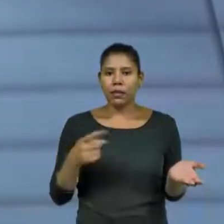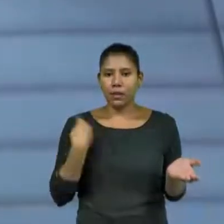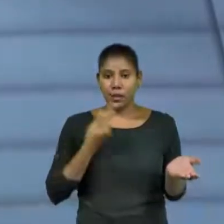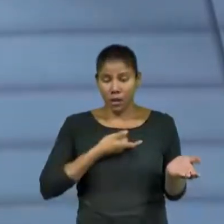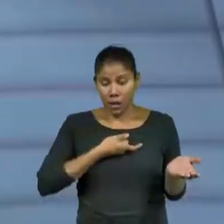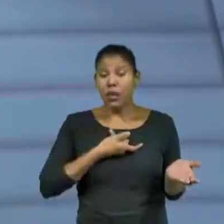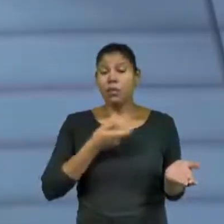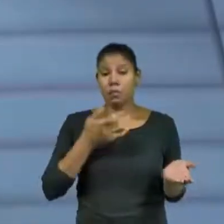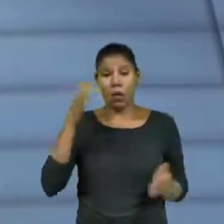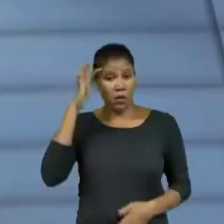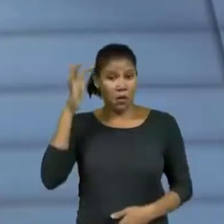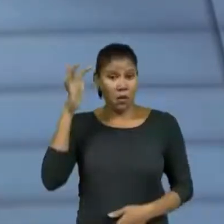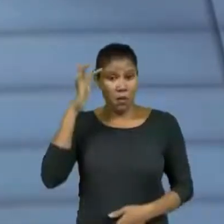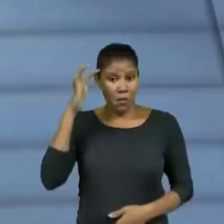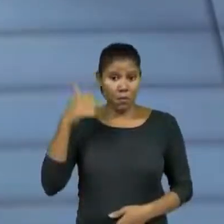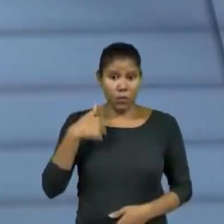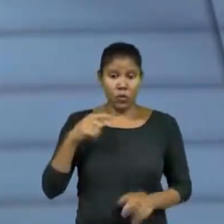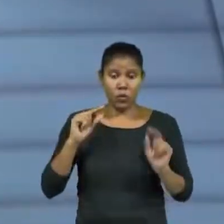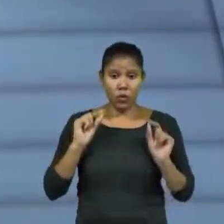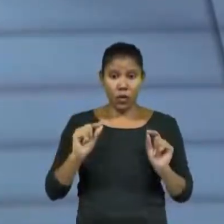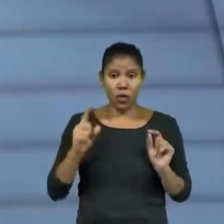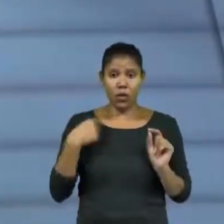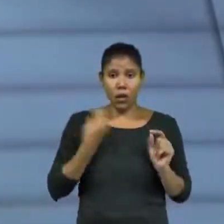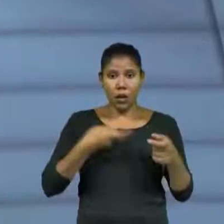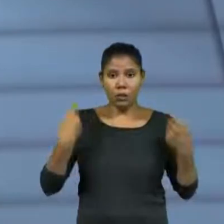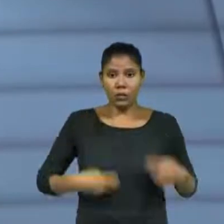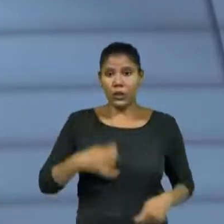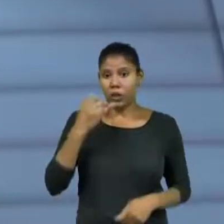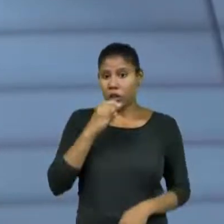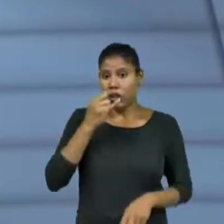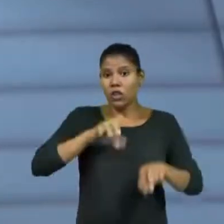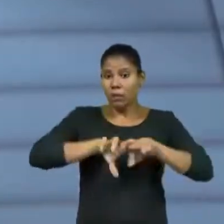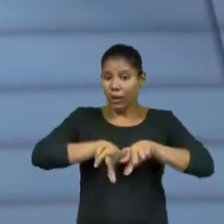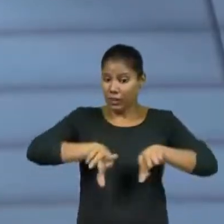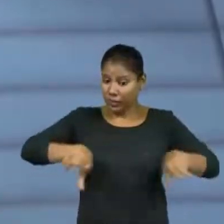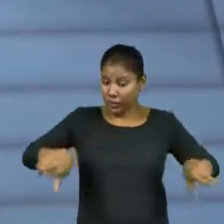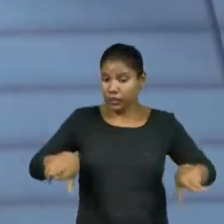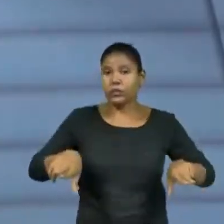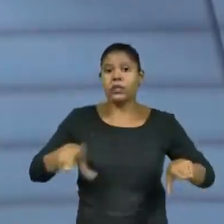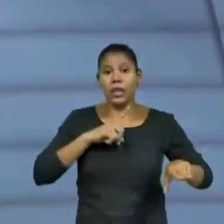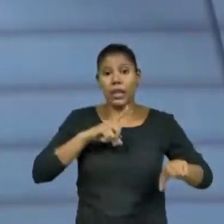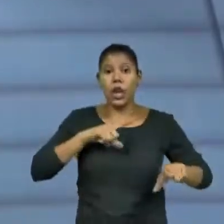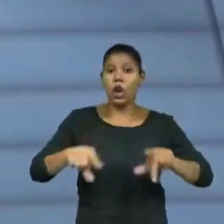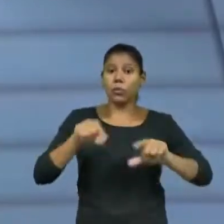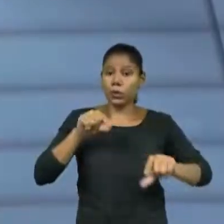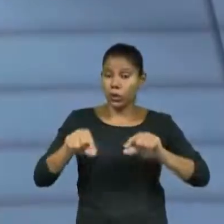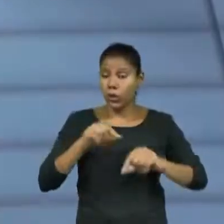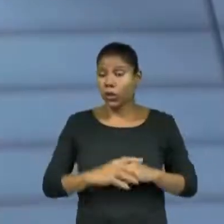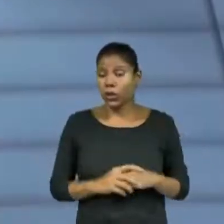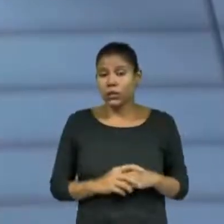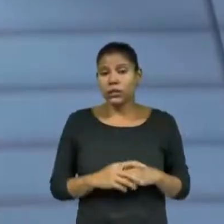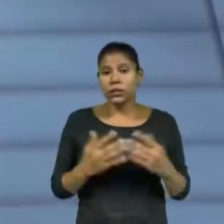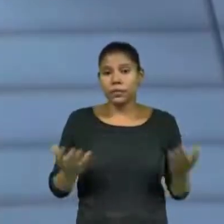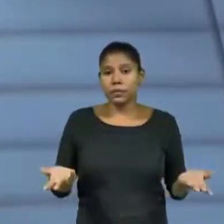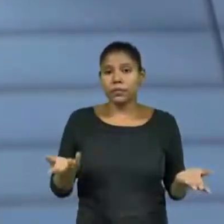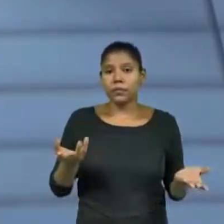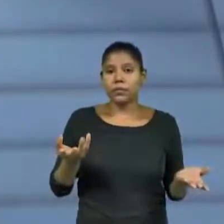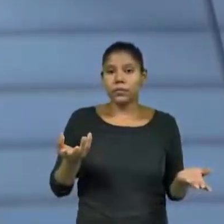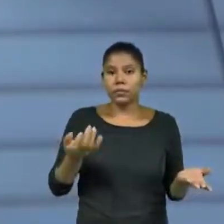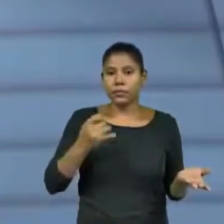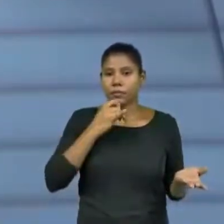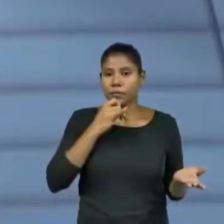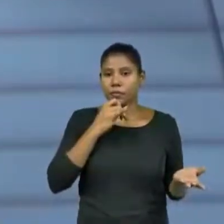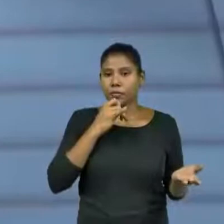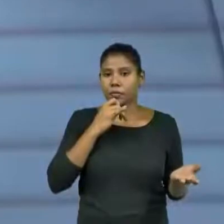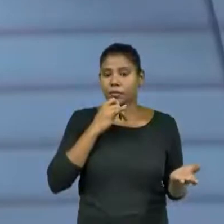meu modo de ver, nós precisamos de energia para diversificar a matriz. E aí, além do que o Lúcio falou aí da eólica